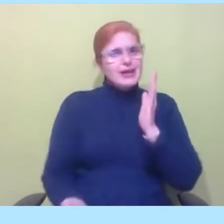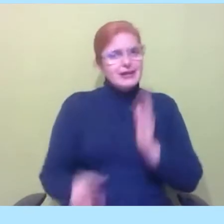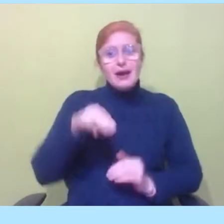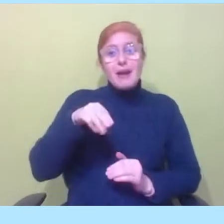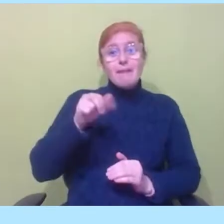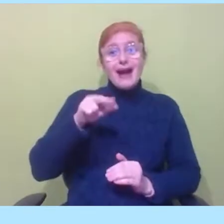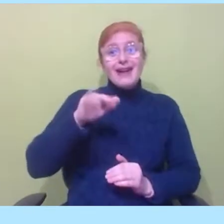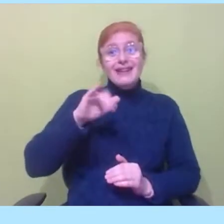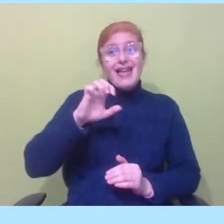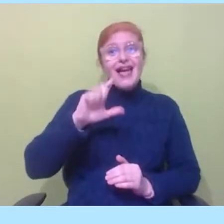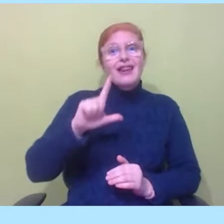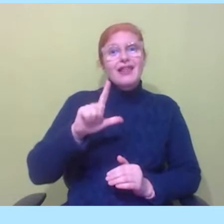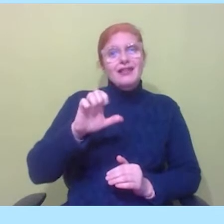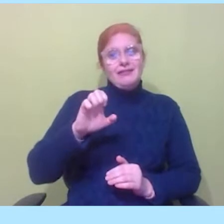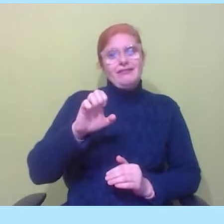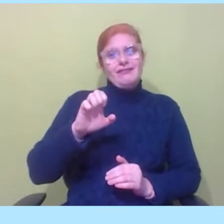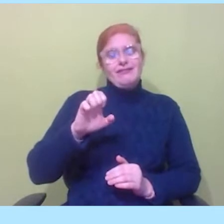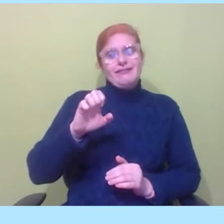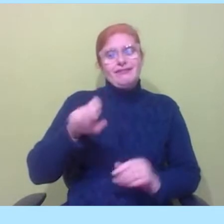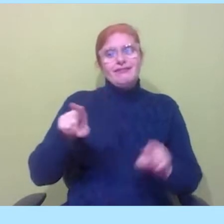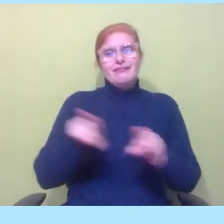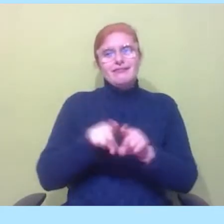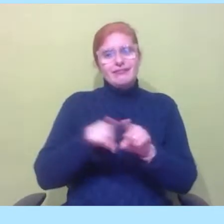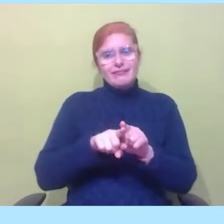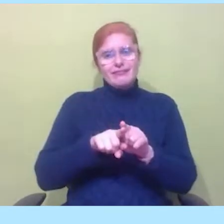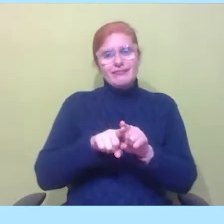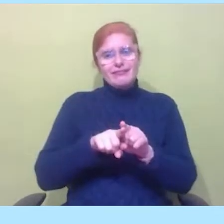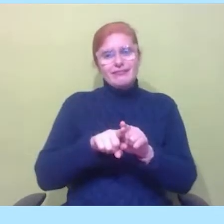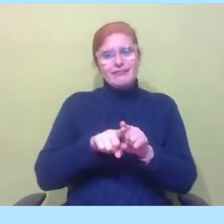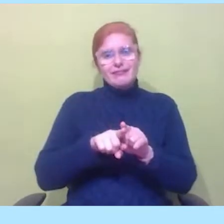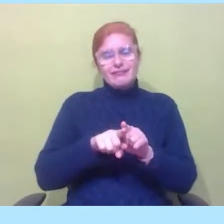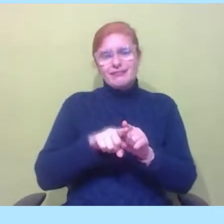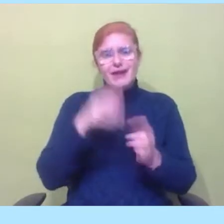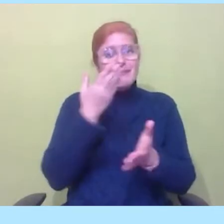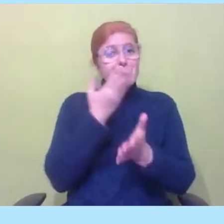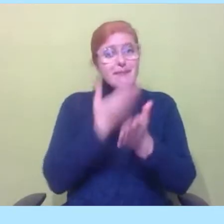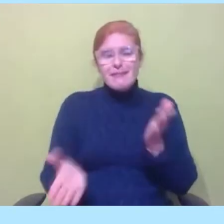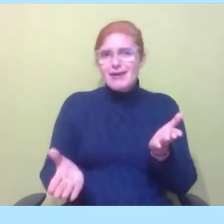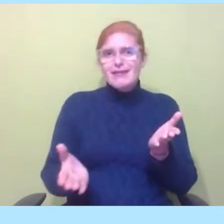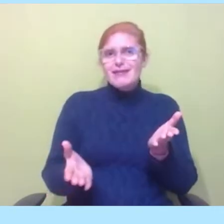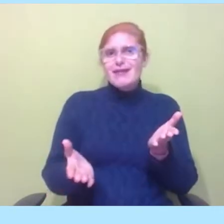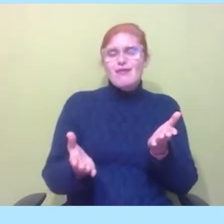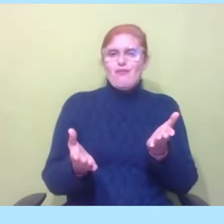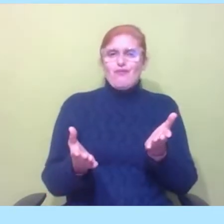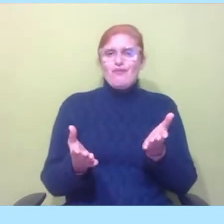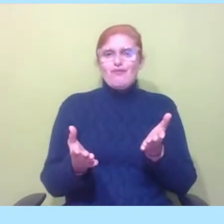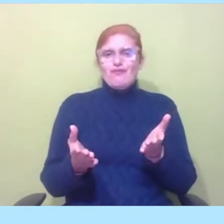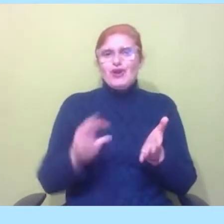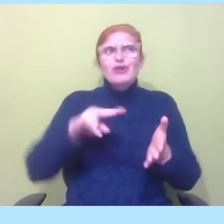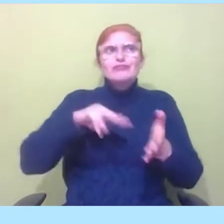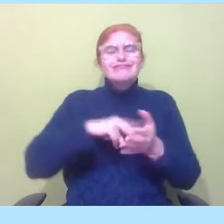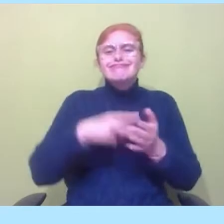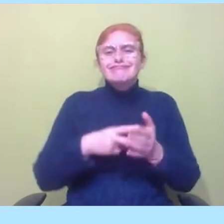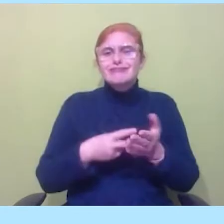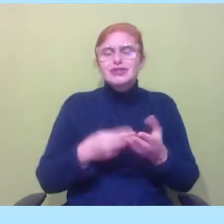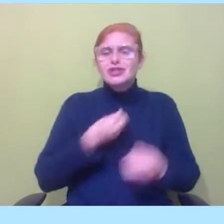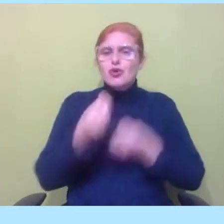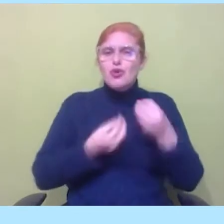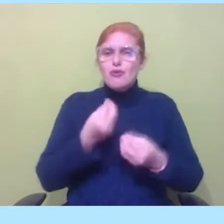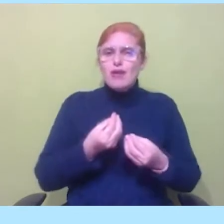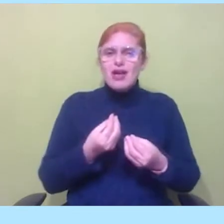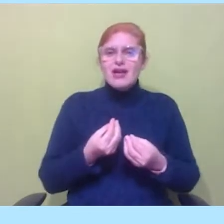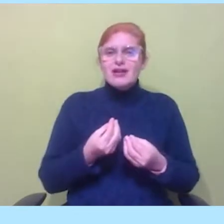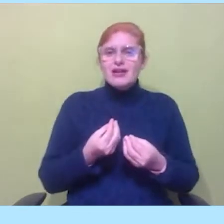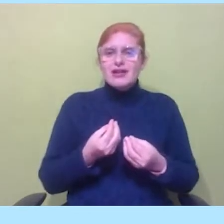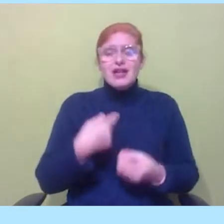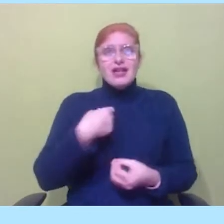ambiente digital que a gente perdeu a Marielle, né? Quer dizer, como é que a gente eu vejo isso, sabe? Eu acho que